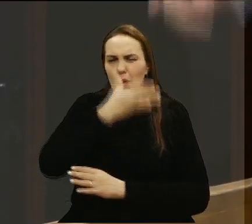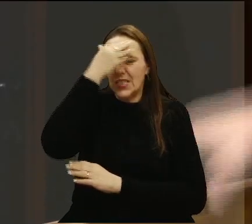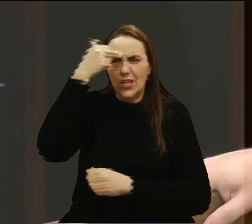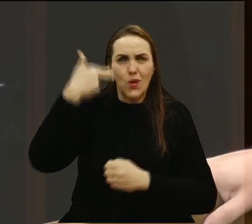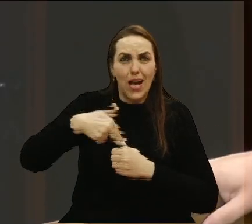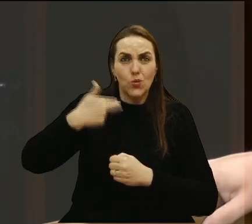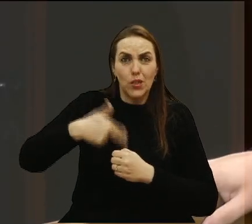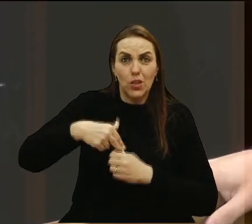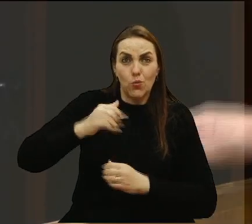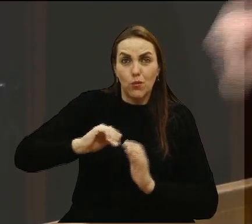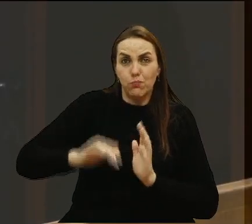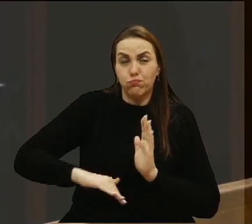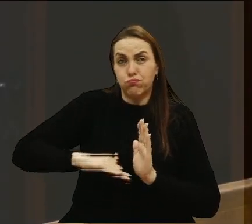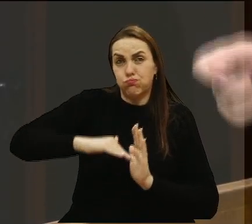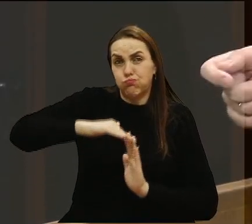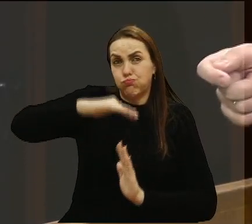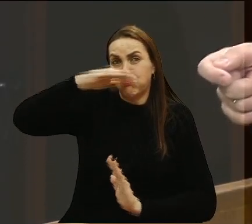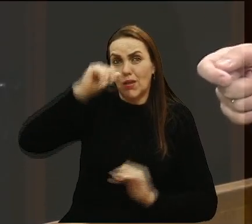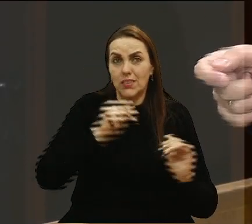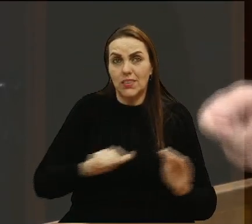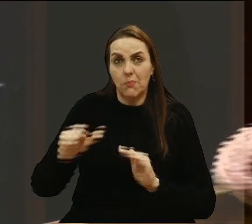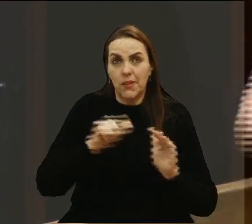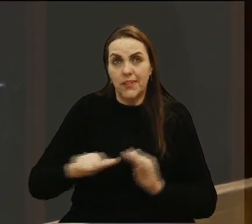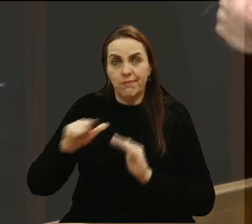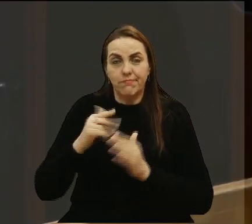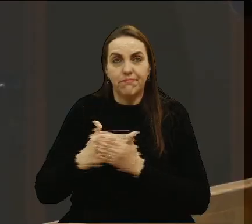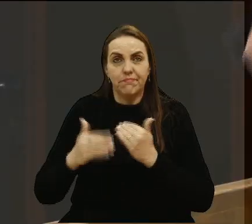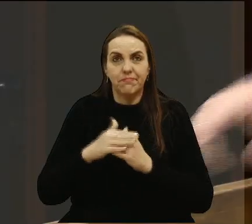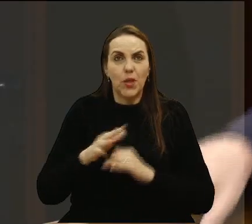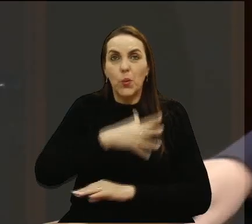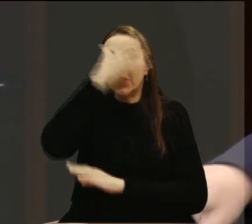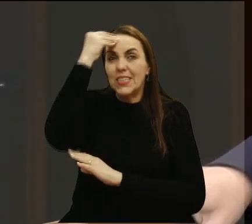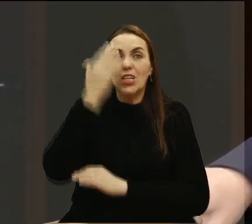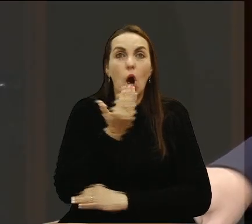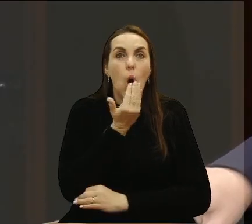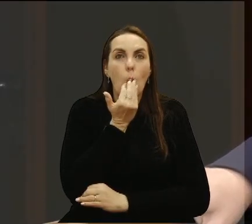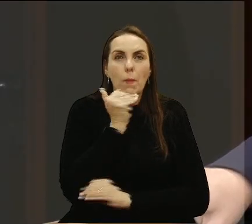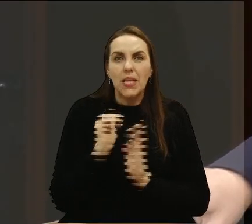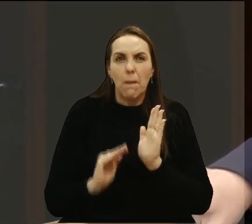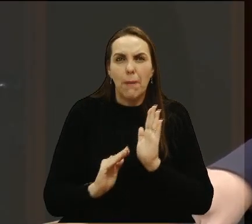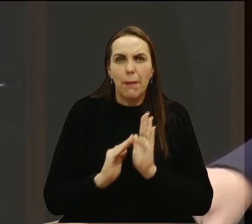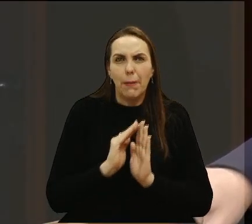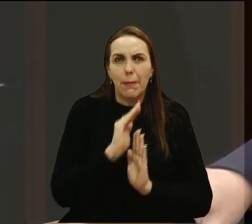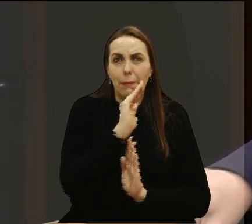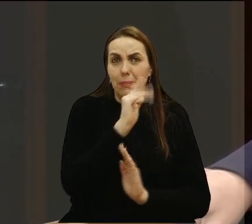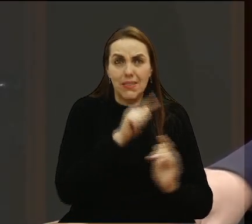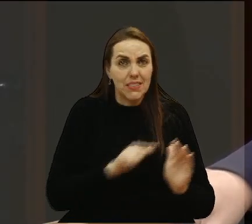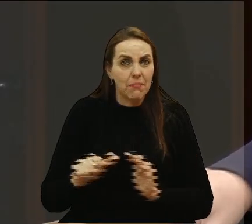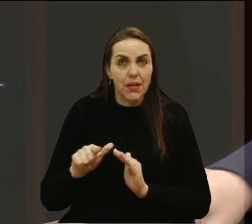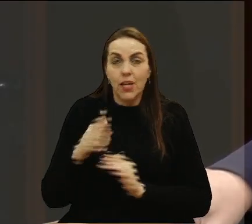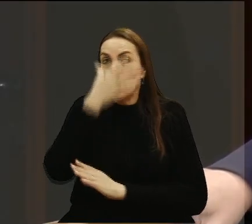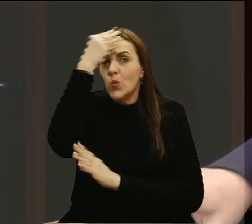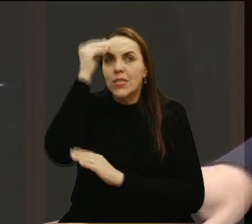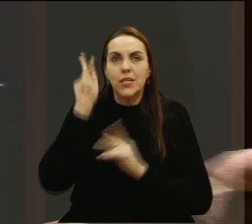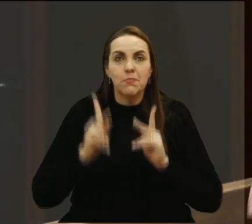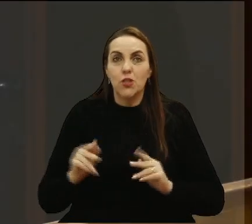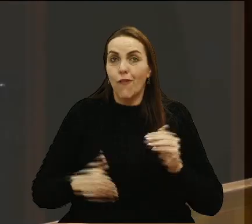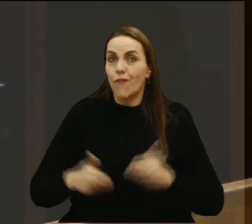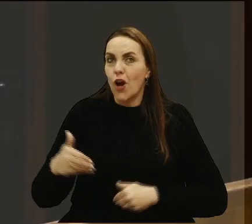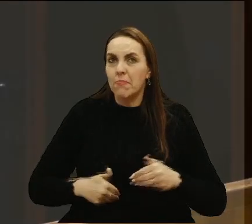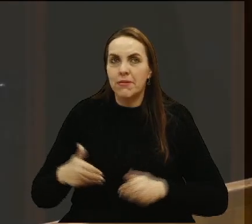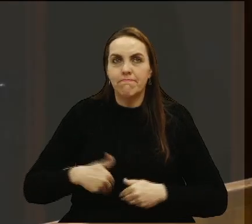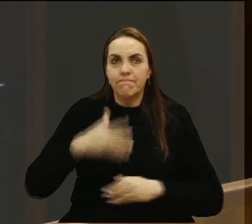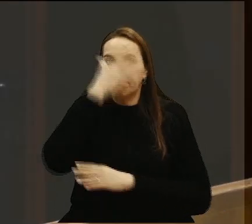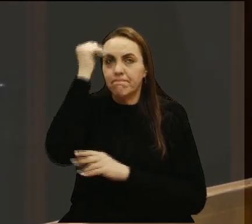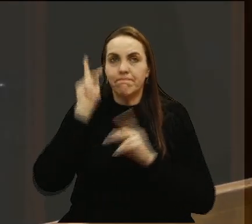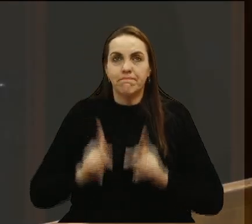toda semana. Não esqueço que a comida aumentava toda semana, vereador Rafael. Não esqueço das pessoas passando fome. Não esqueço de